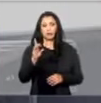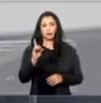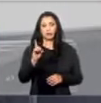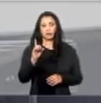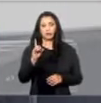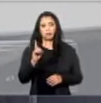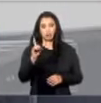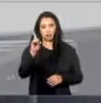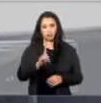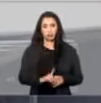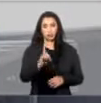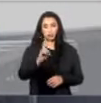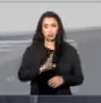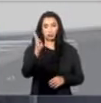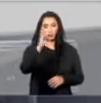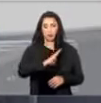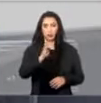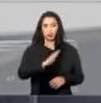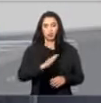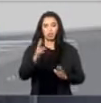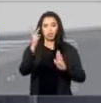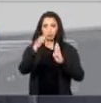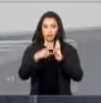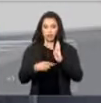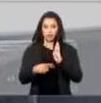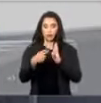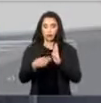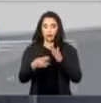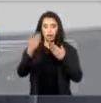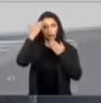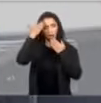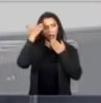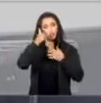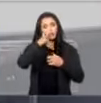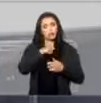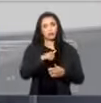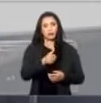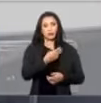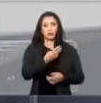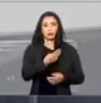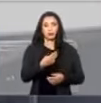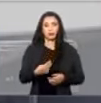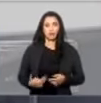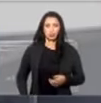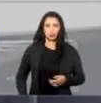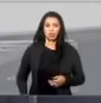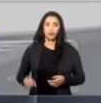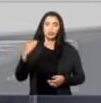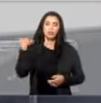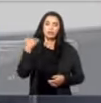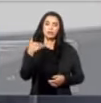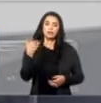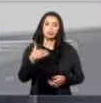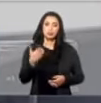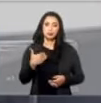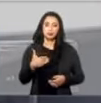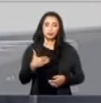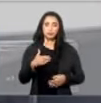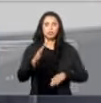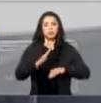Audiovisual. Quero agradecer à senhora ministra Carmen Lúcia pela relevante atitude de escutar o setor profissional